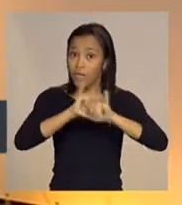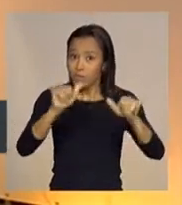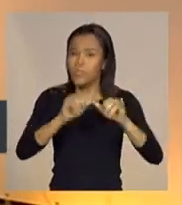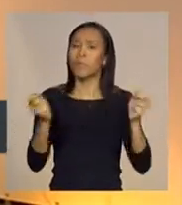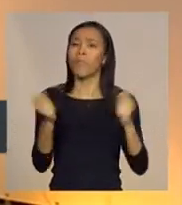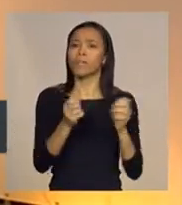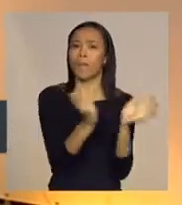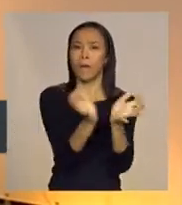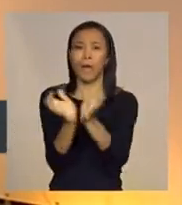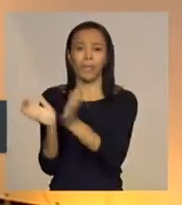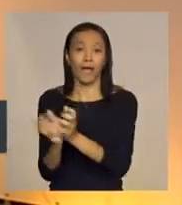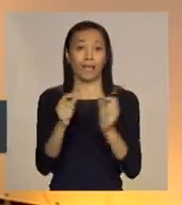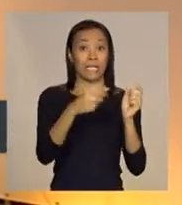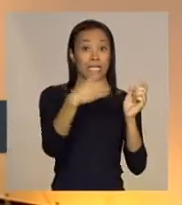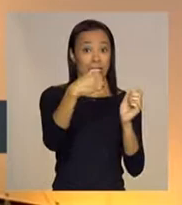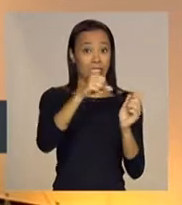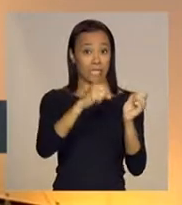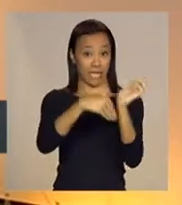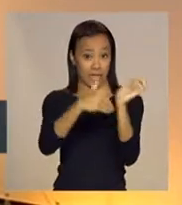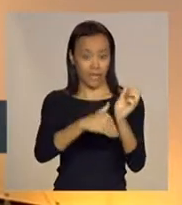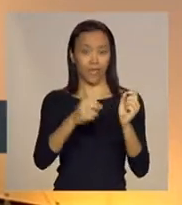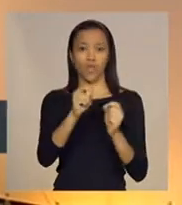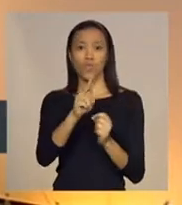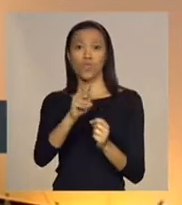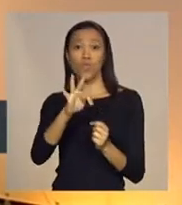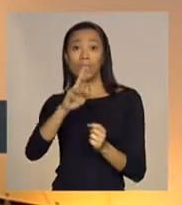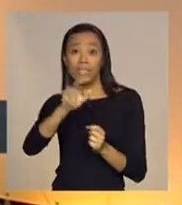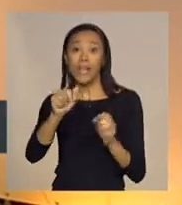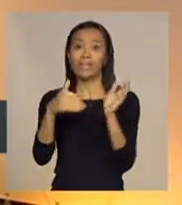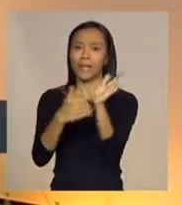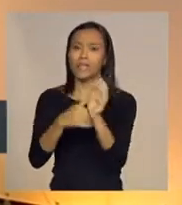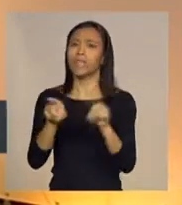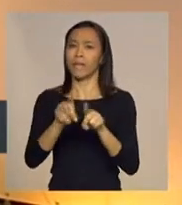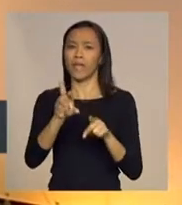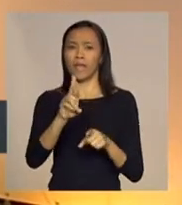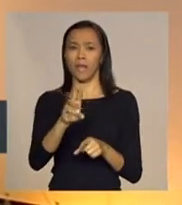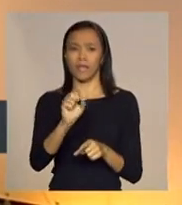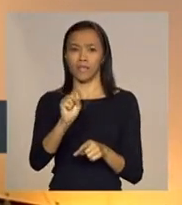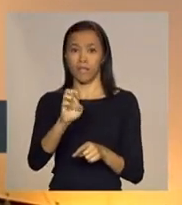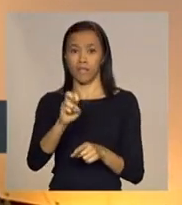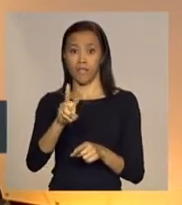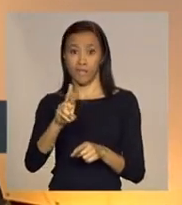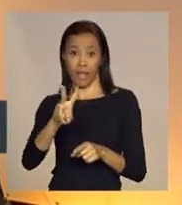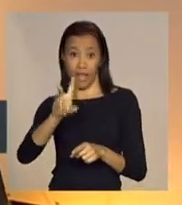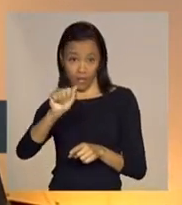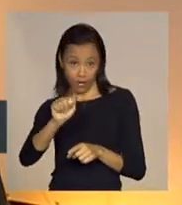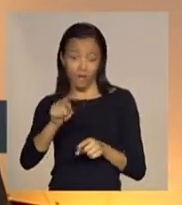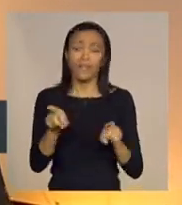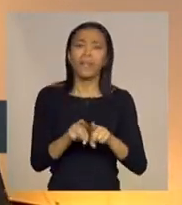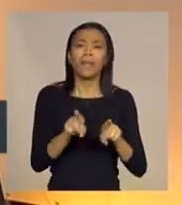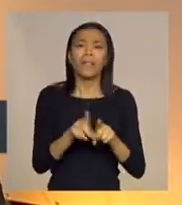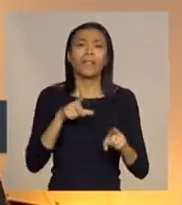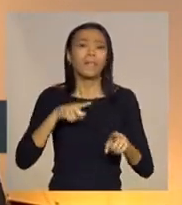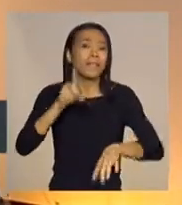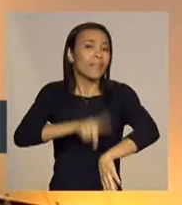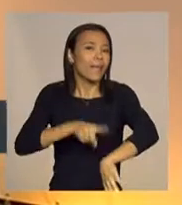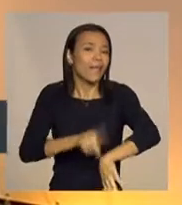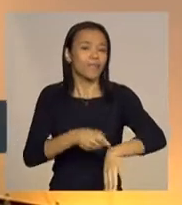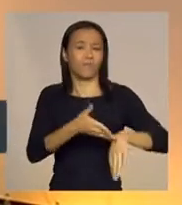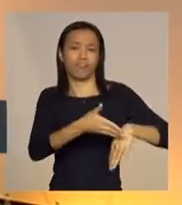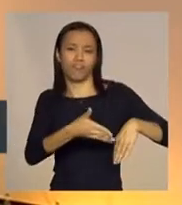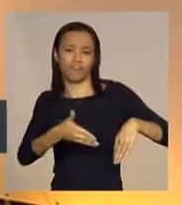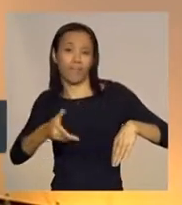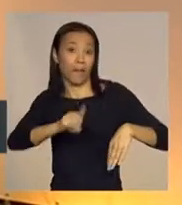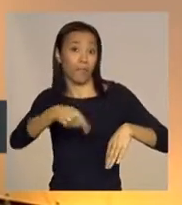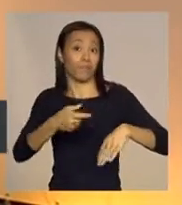ser classificadas como sec Ultra secretas e também reservadas e elas dependem também de tempo de prazo para